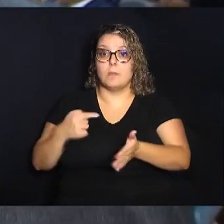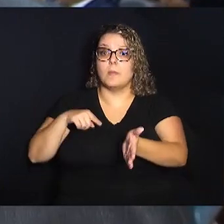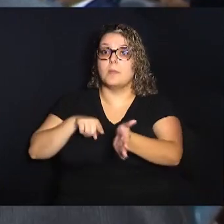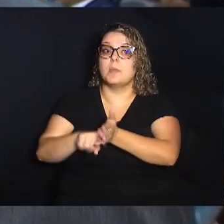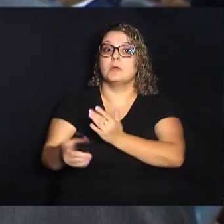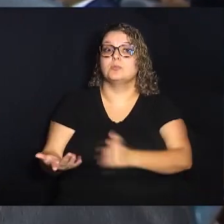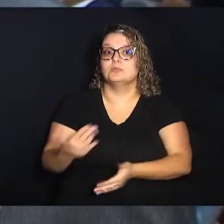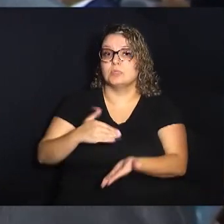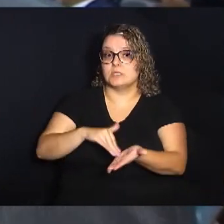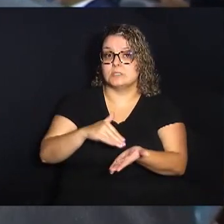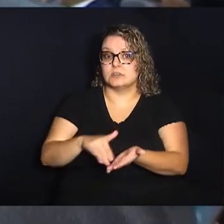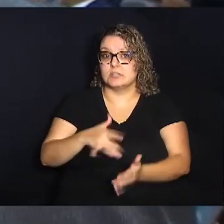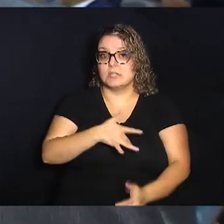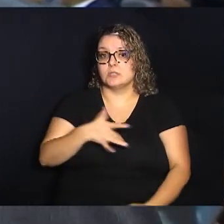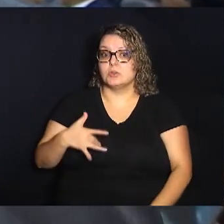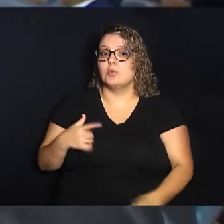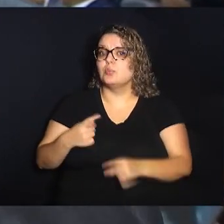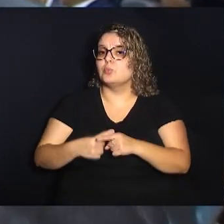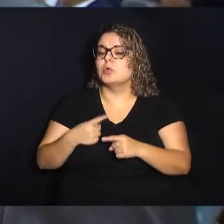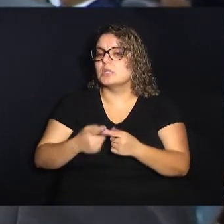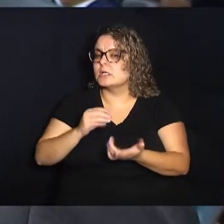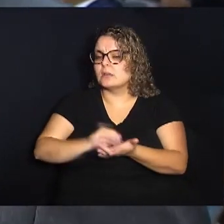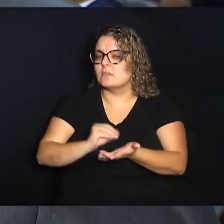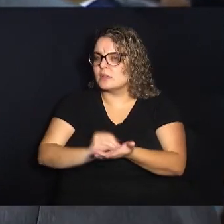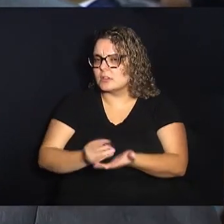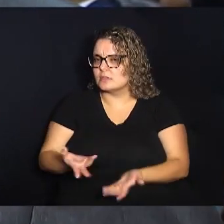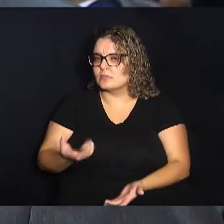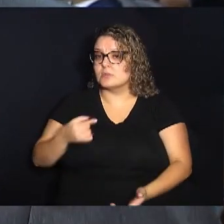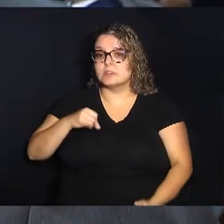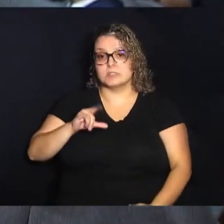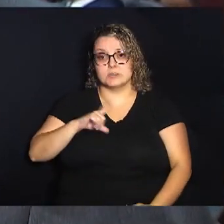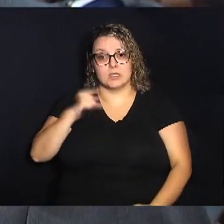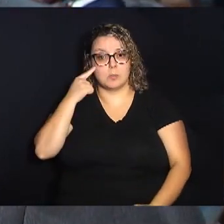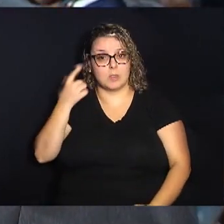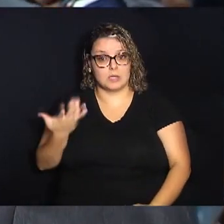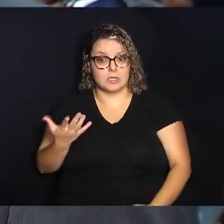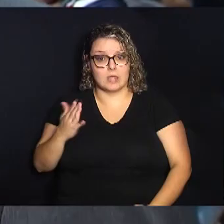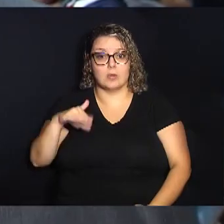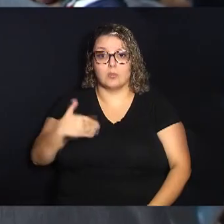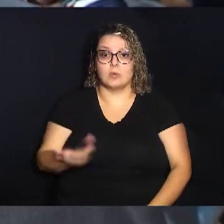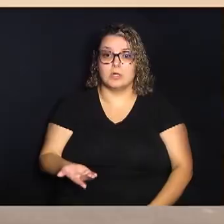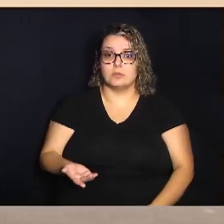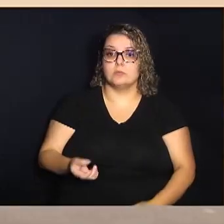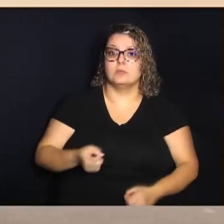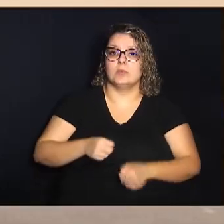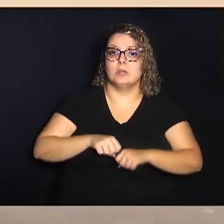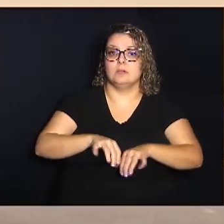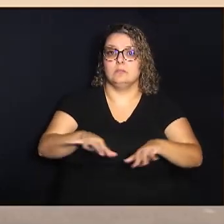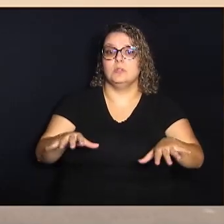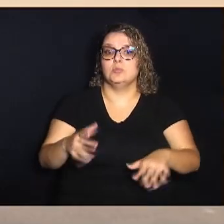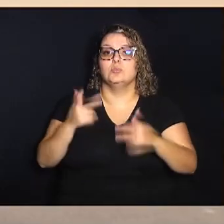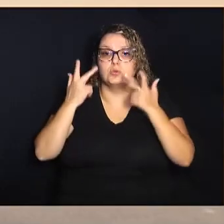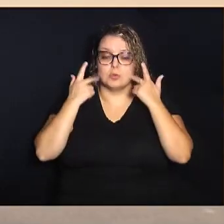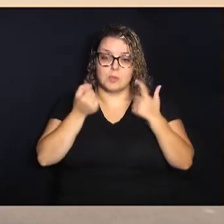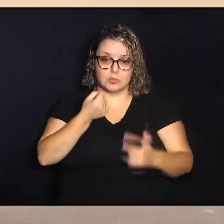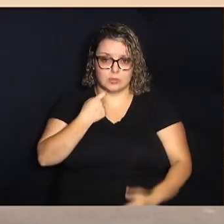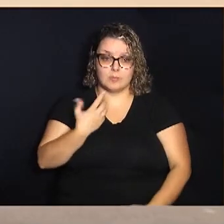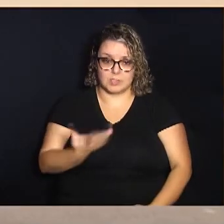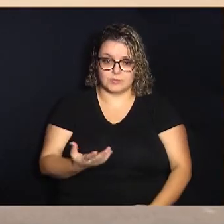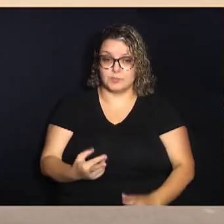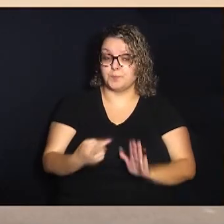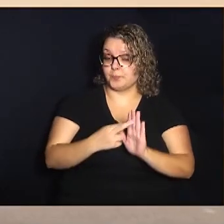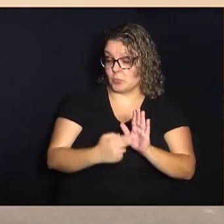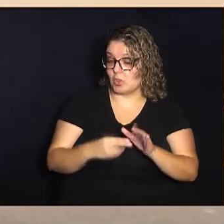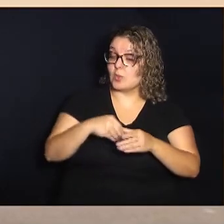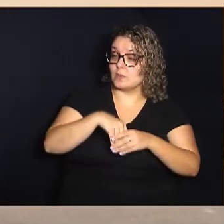Secretaria de Saúde do porquê da falta, se tem uma previsão já para poder retomar a distribuição normal. Conforme o regimento interno da